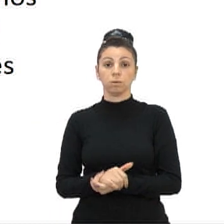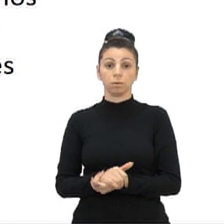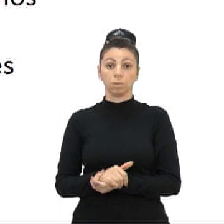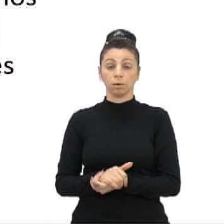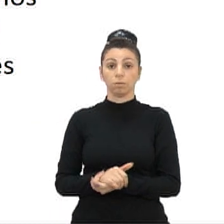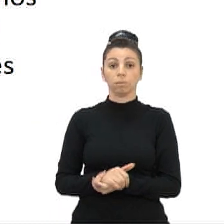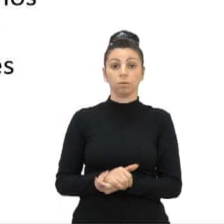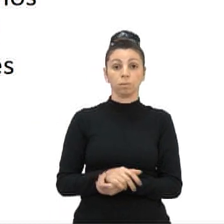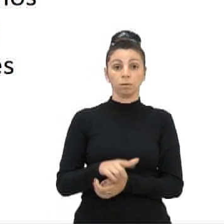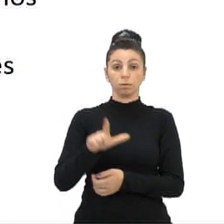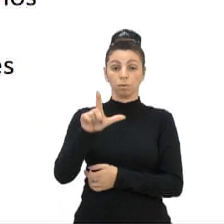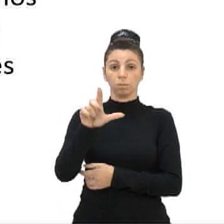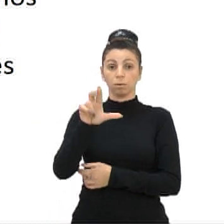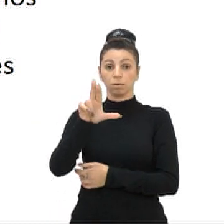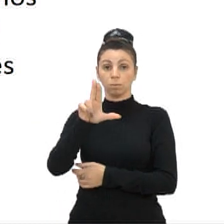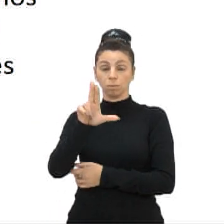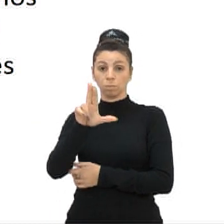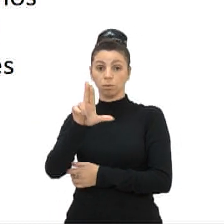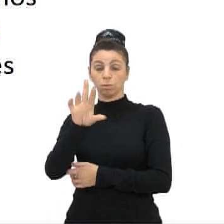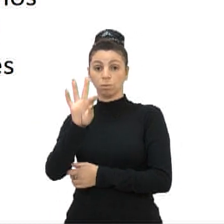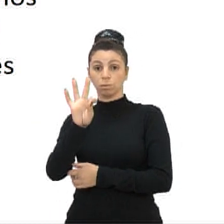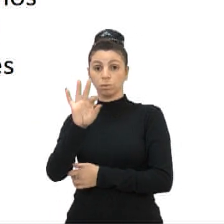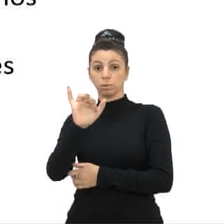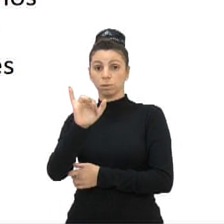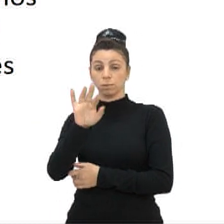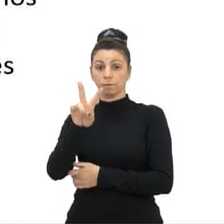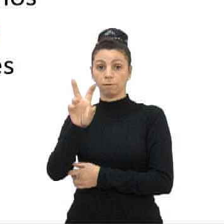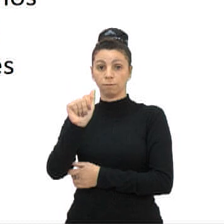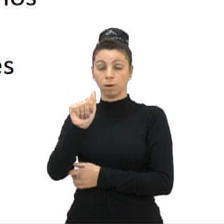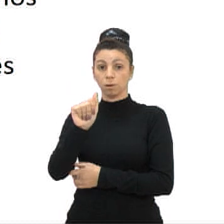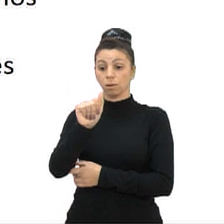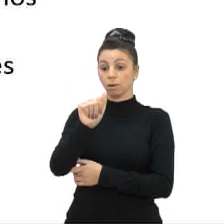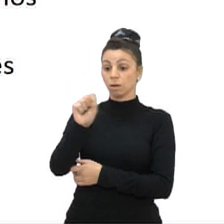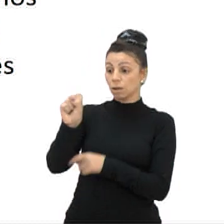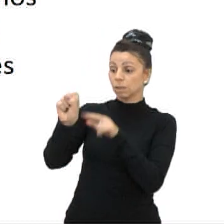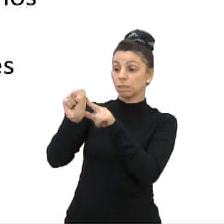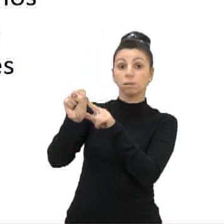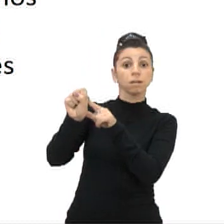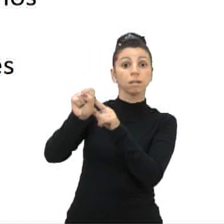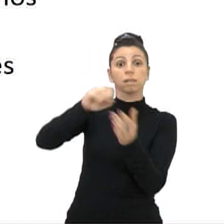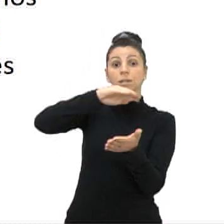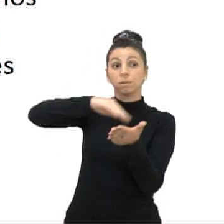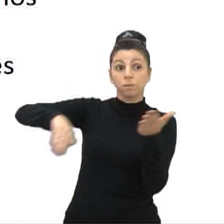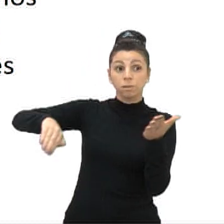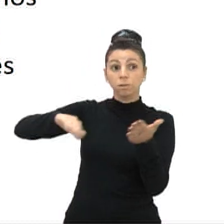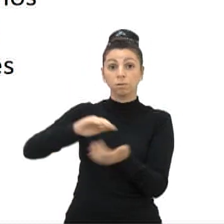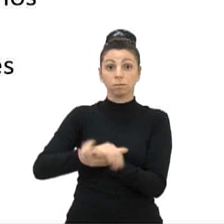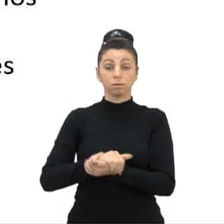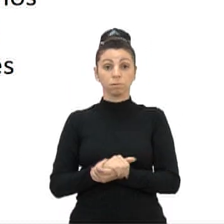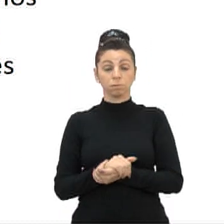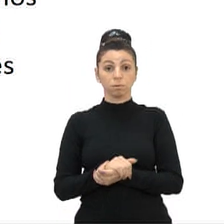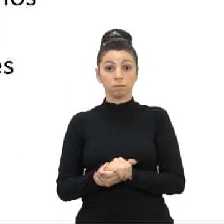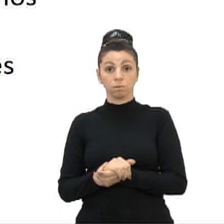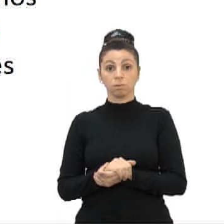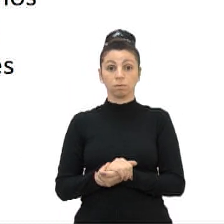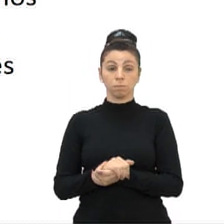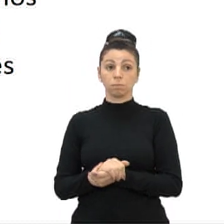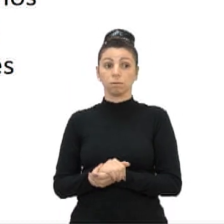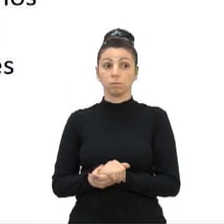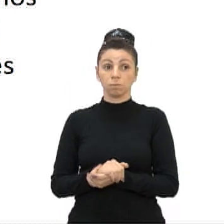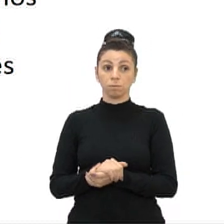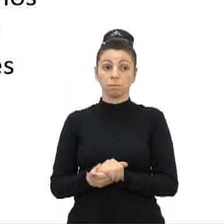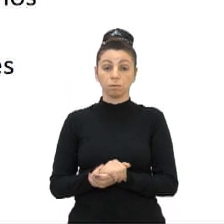o S, fica cultiva, e aí eu componho a segunda pessoa do singular do imperativo afirmativo. Então,